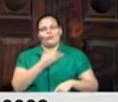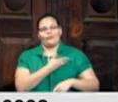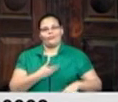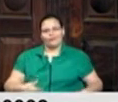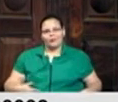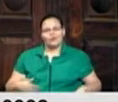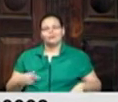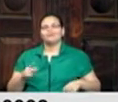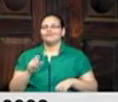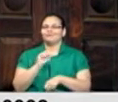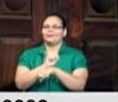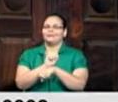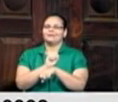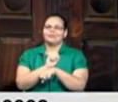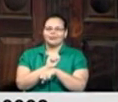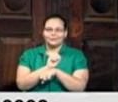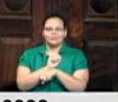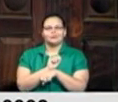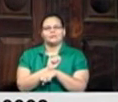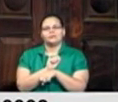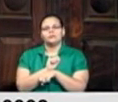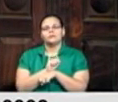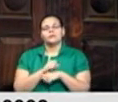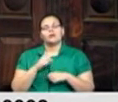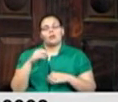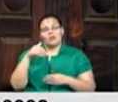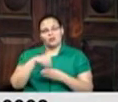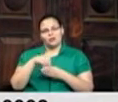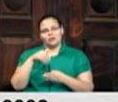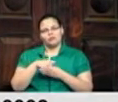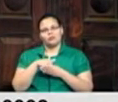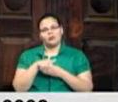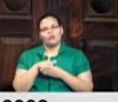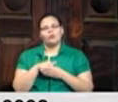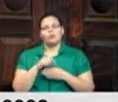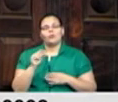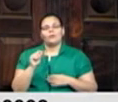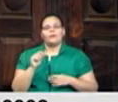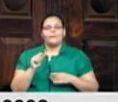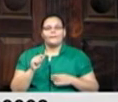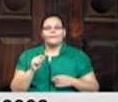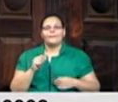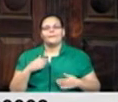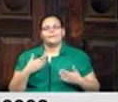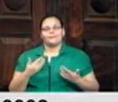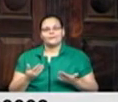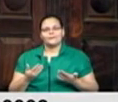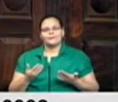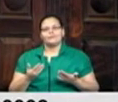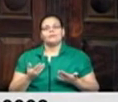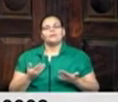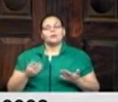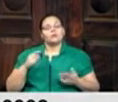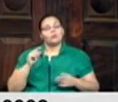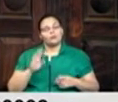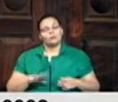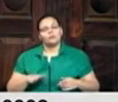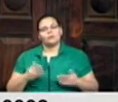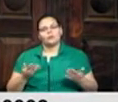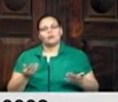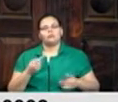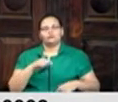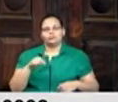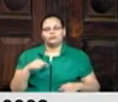está paralisado. A eleição serviu como um torpor para o governo.